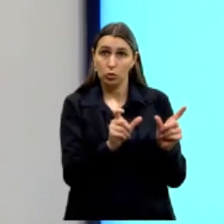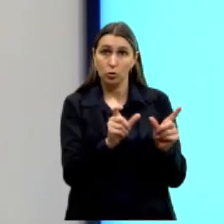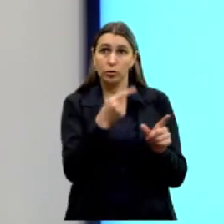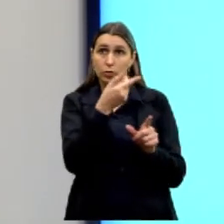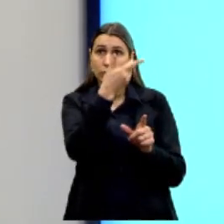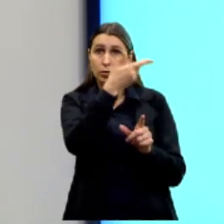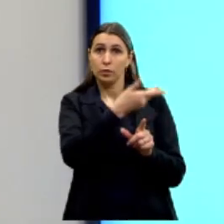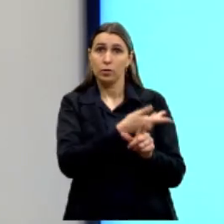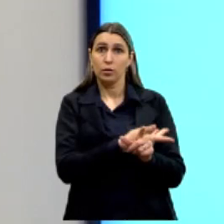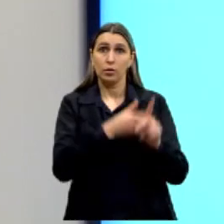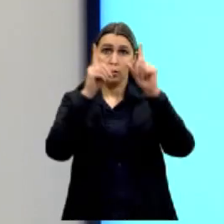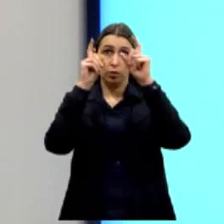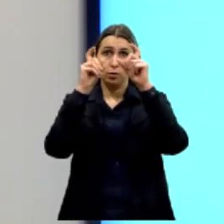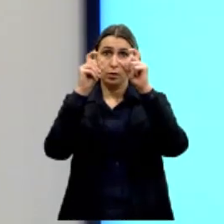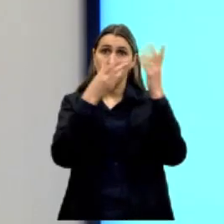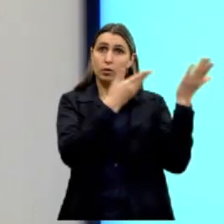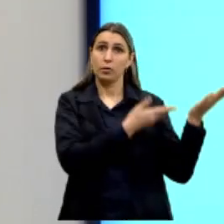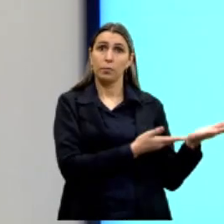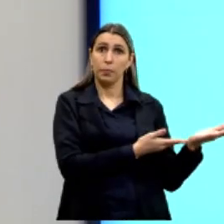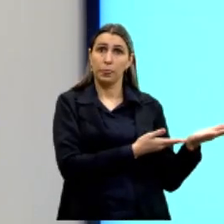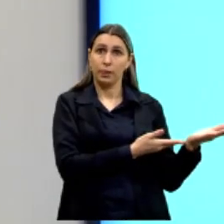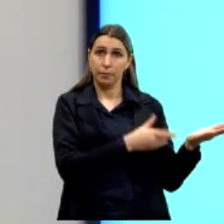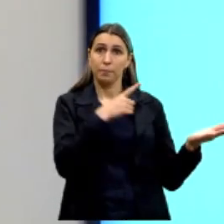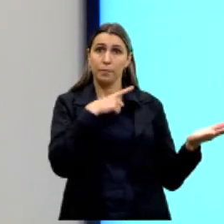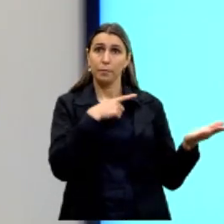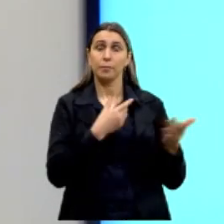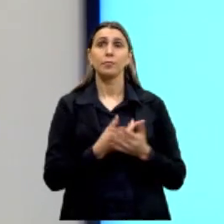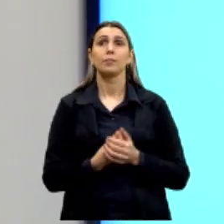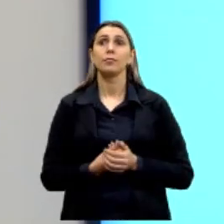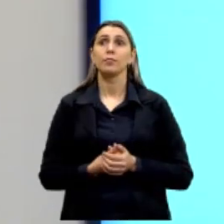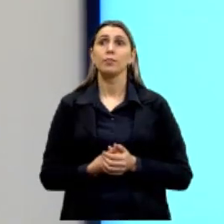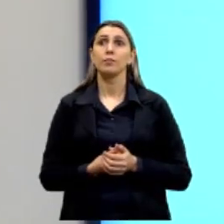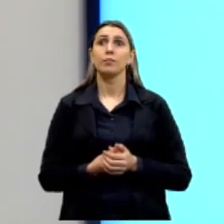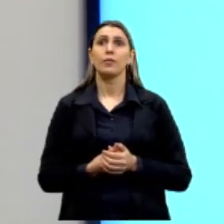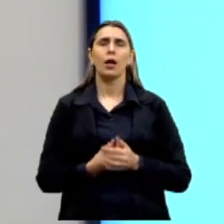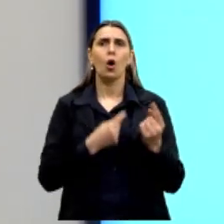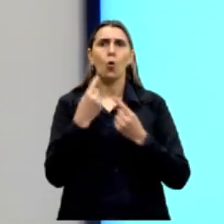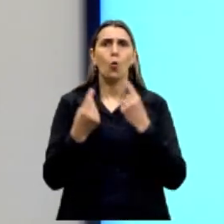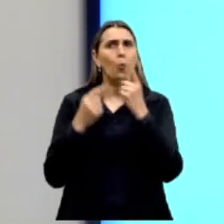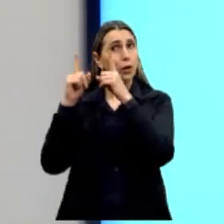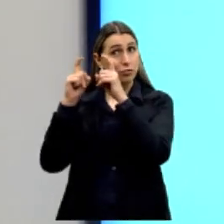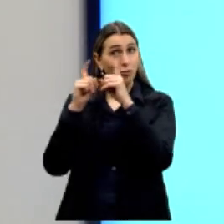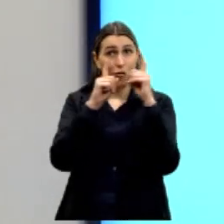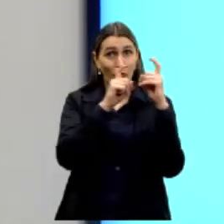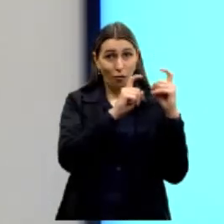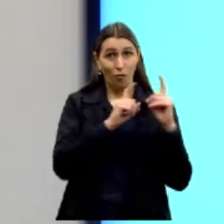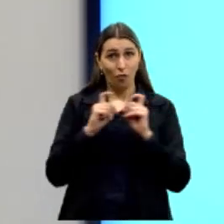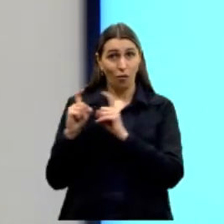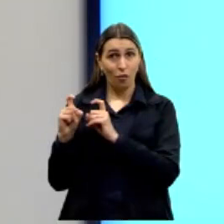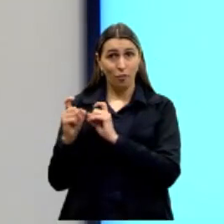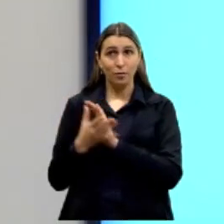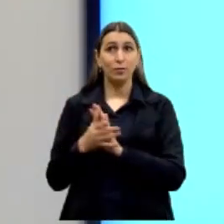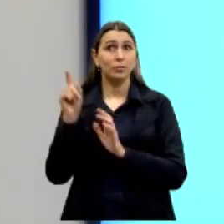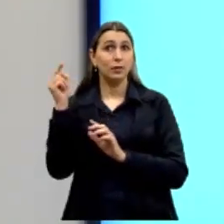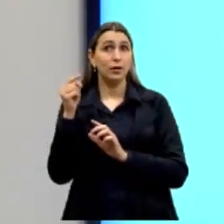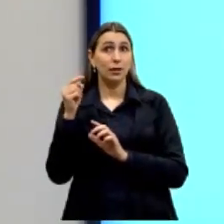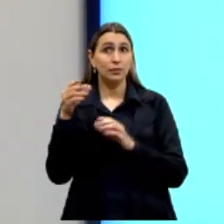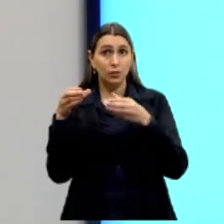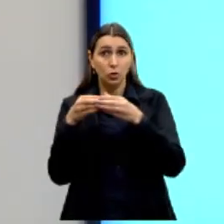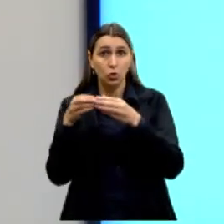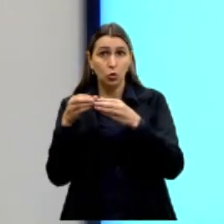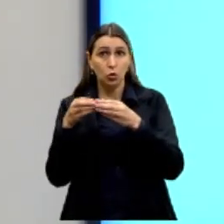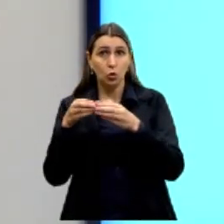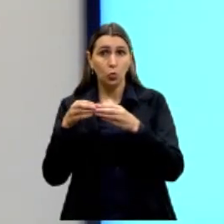e Fotos aqui então Aqui nós temos na eu trouxe para vocês algumas fotinhos né desse